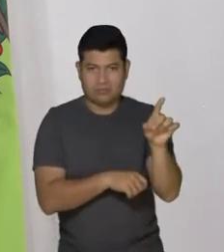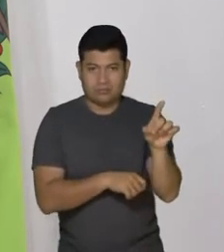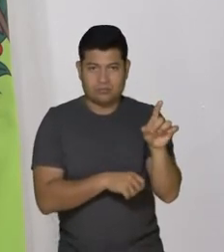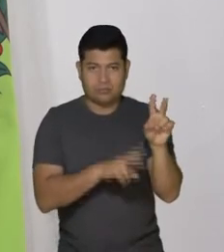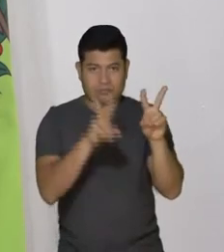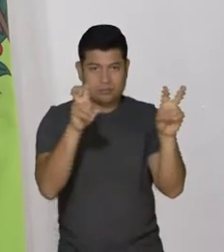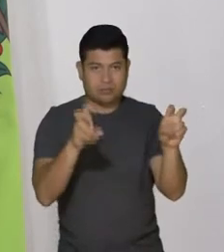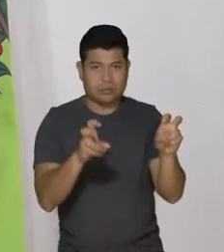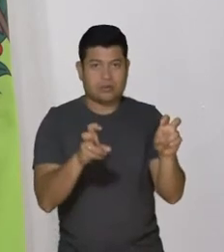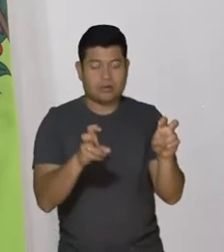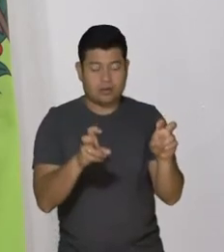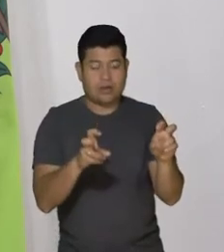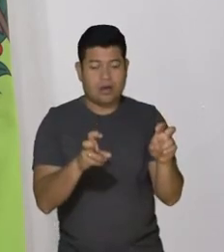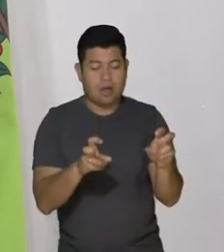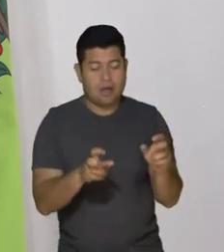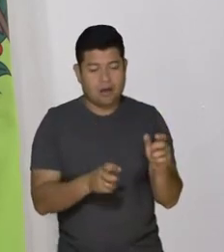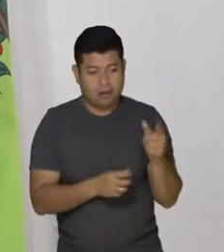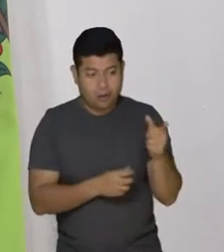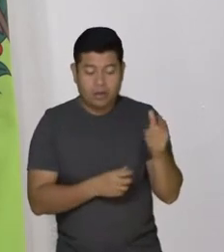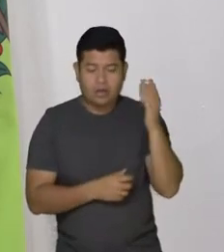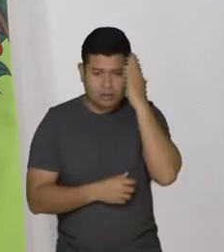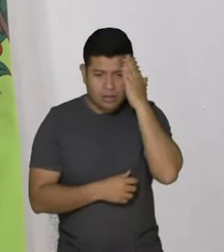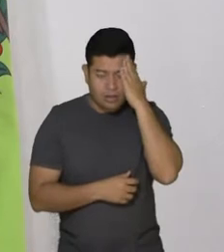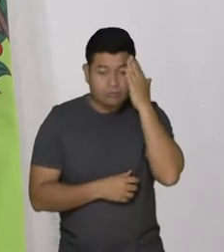motivo da dispensa de licitação